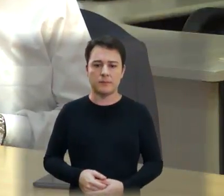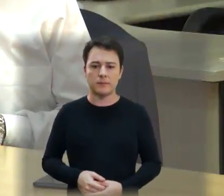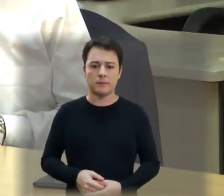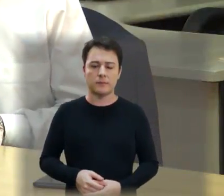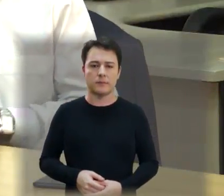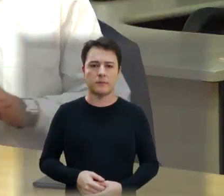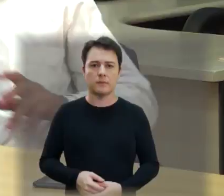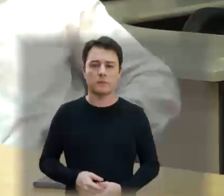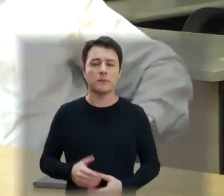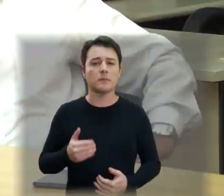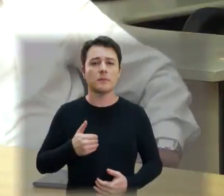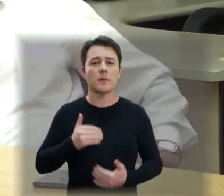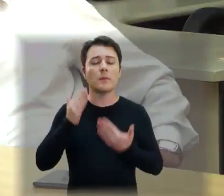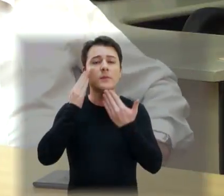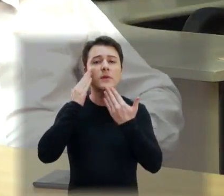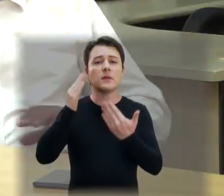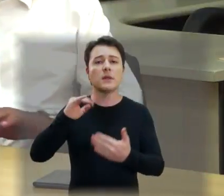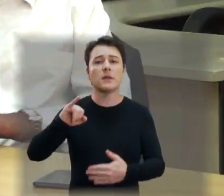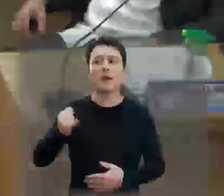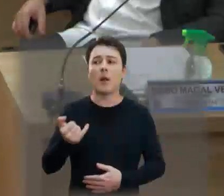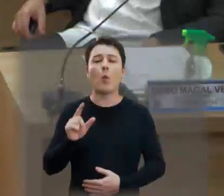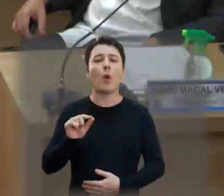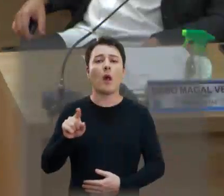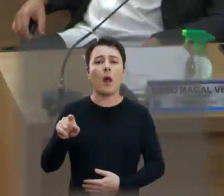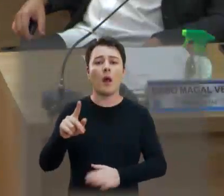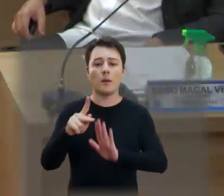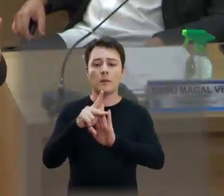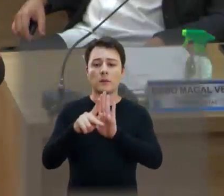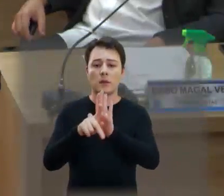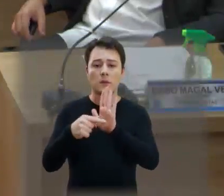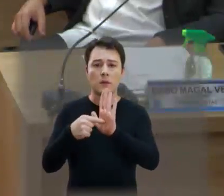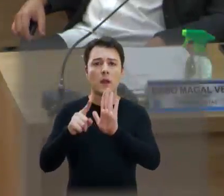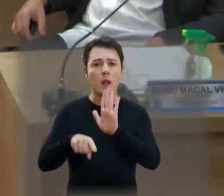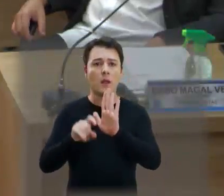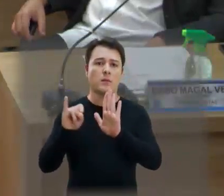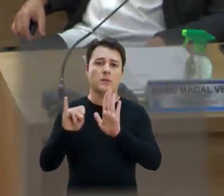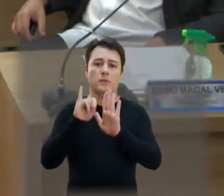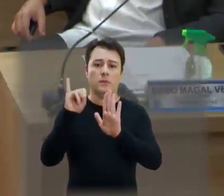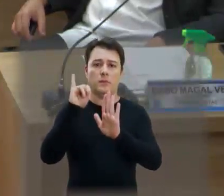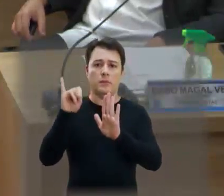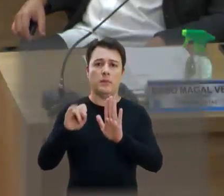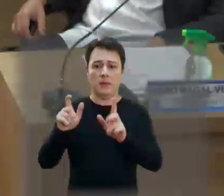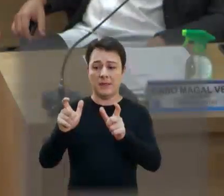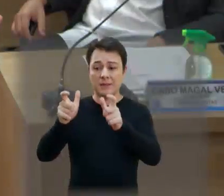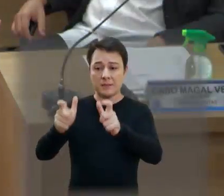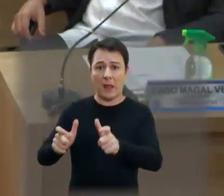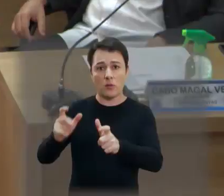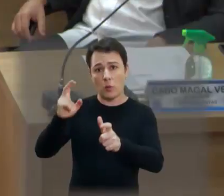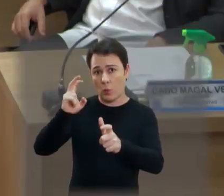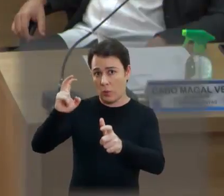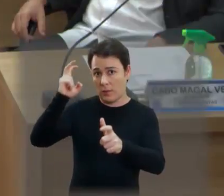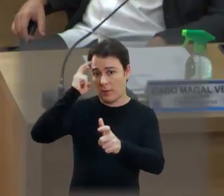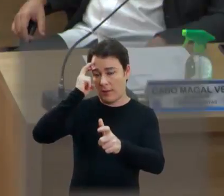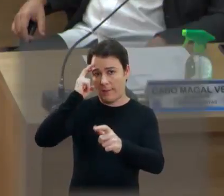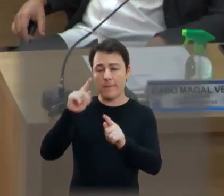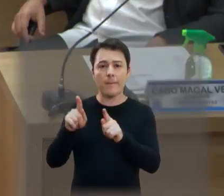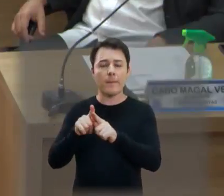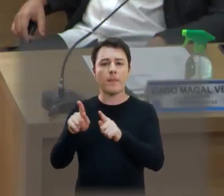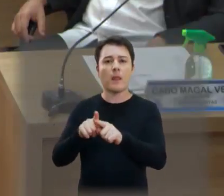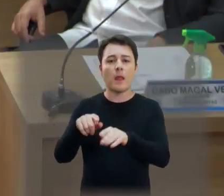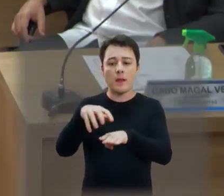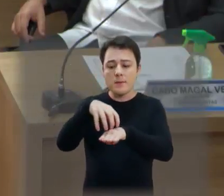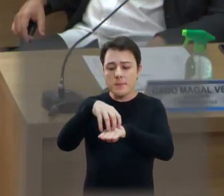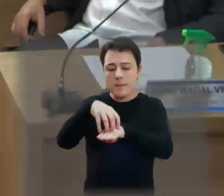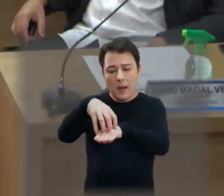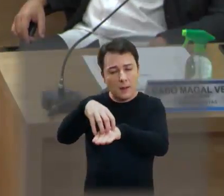Aproveitar aqui a oportunidade para ressaltar a importância desse projeto, né, dos espaços culturais, bem como também do transporte, o